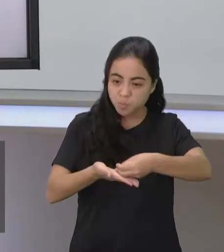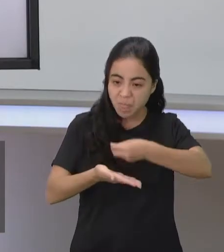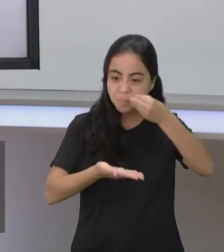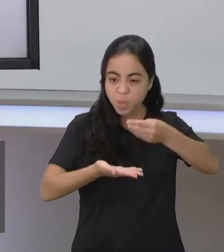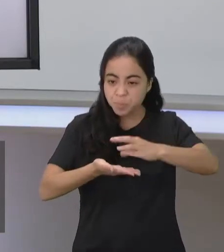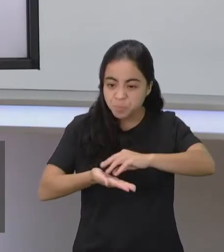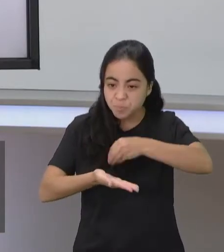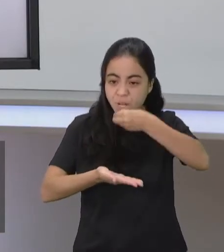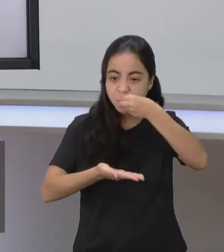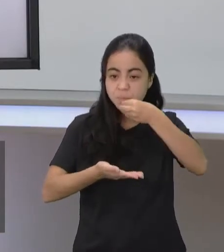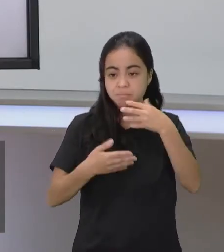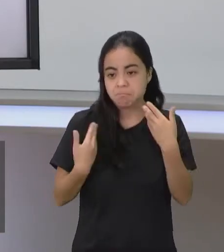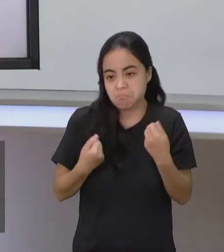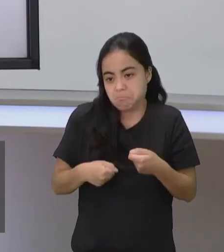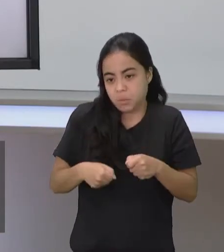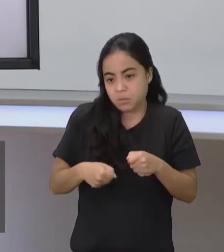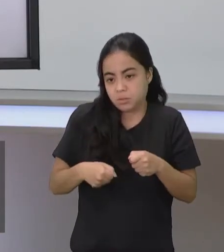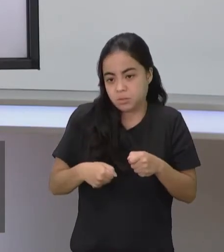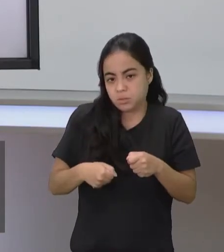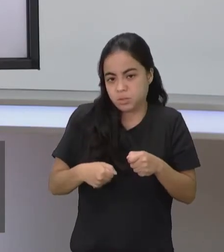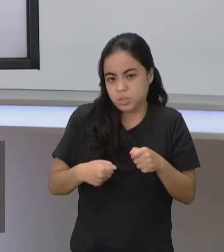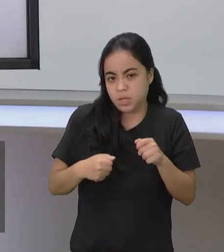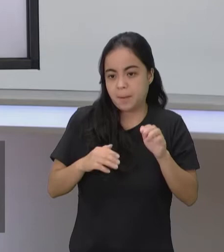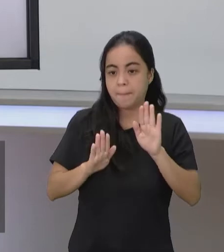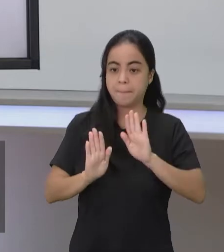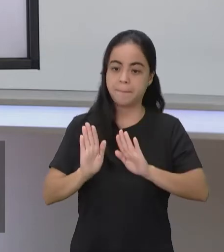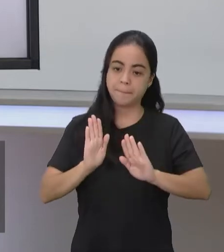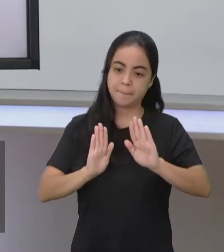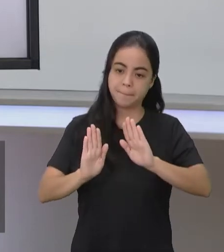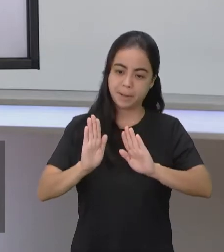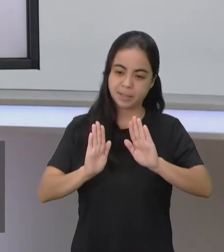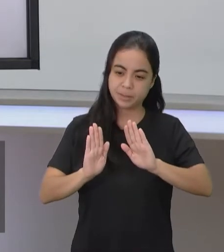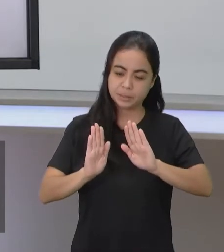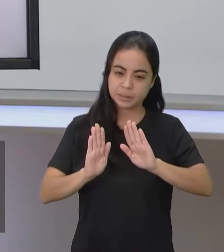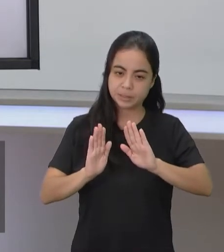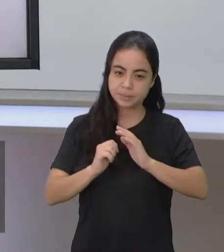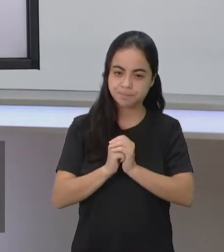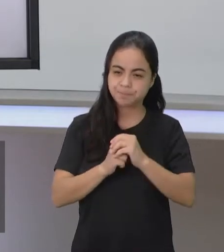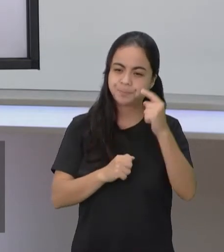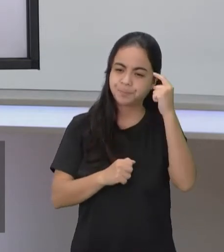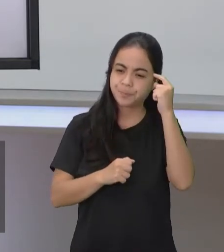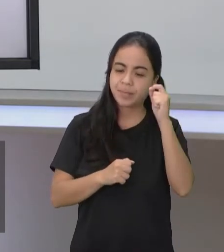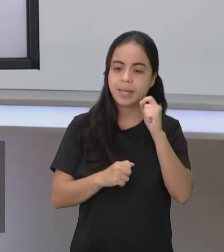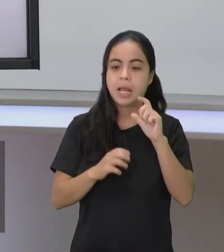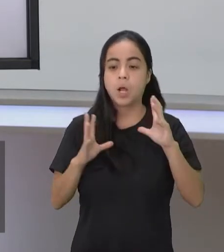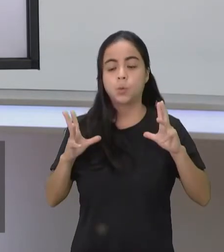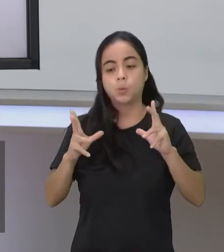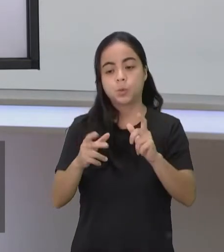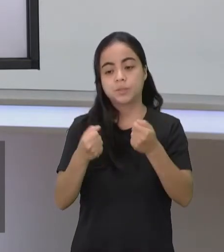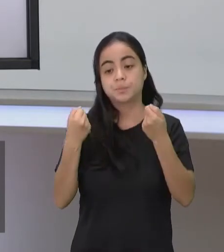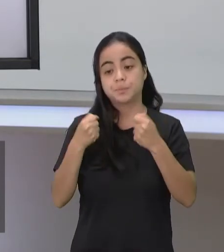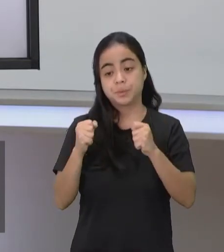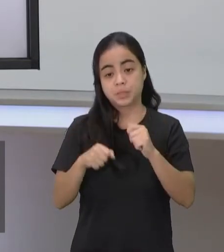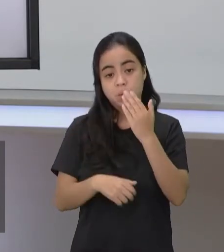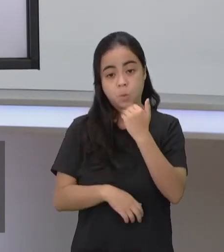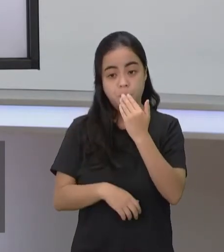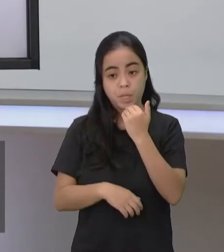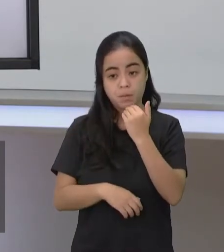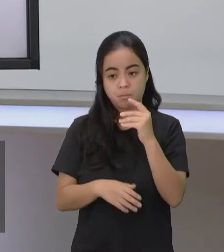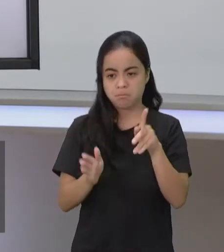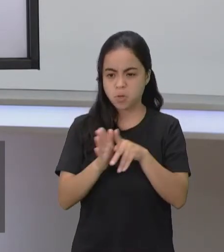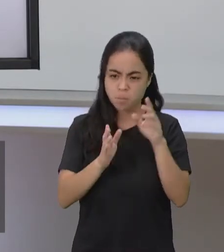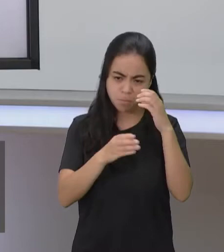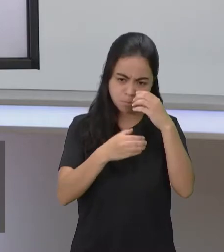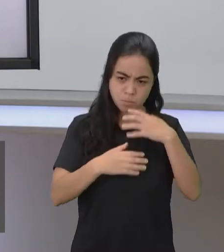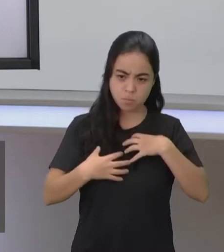né? Sucesso. Então, o que acontece? Quando a gente fala, né, que, tipo, todos nós precisamos comer, isso é uma necessidade biológica, se a gente não comer, a